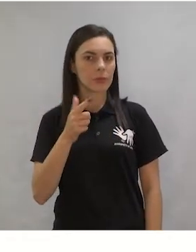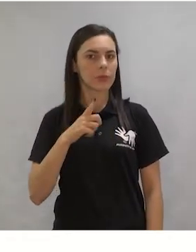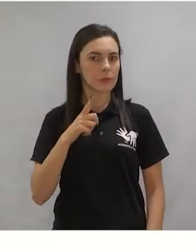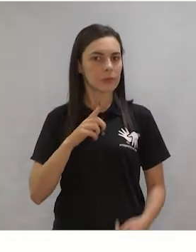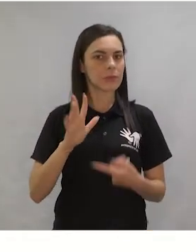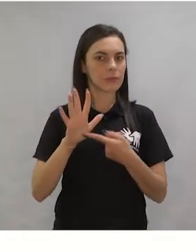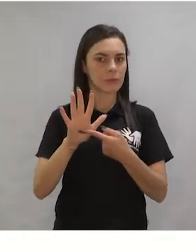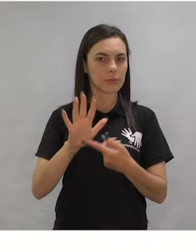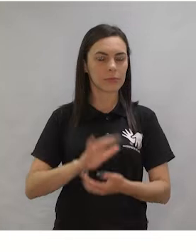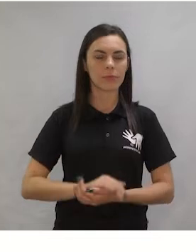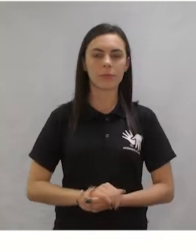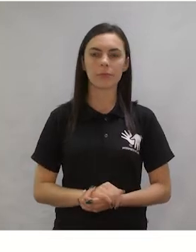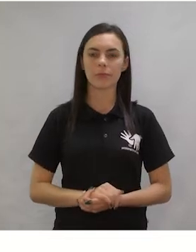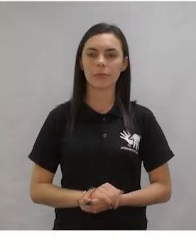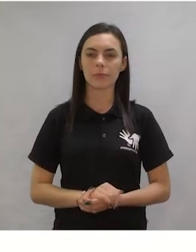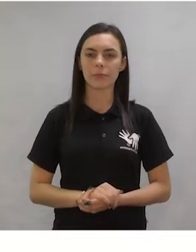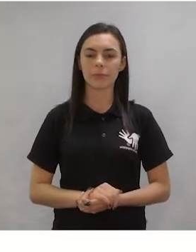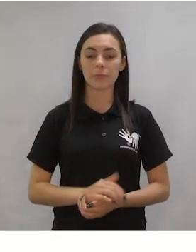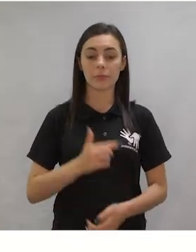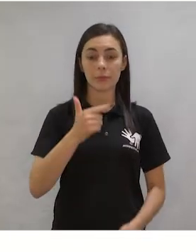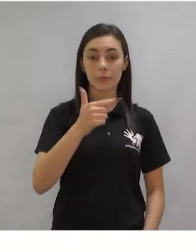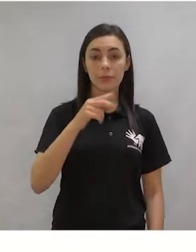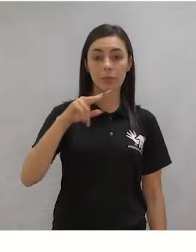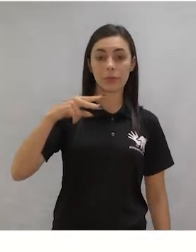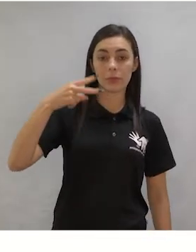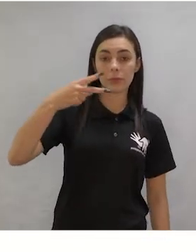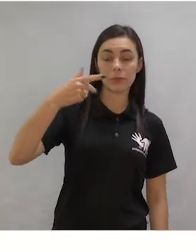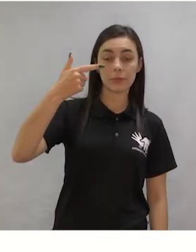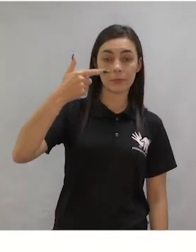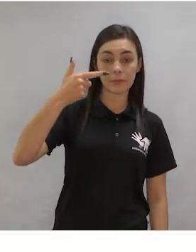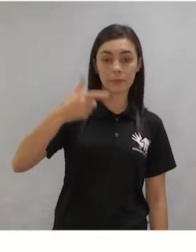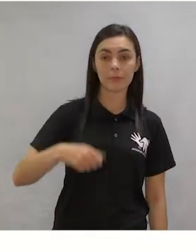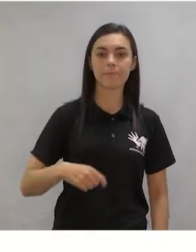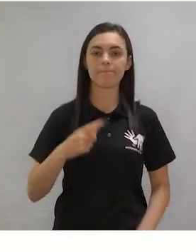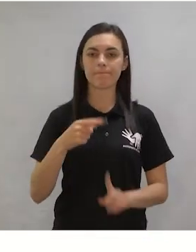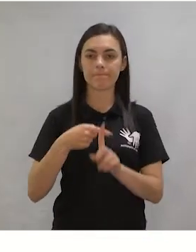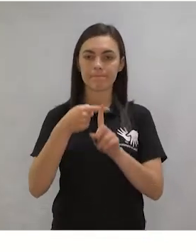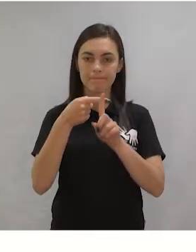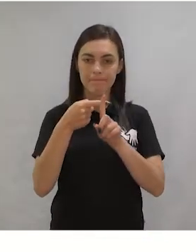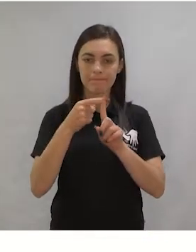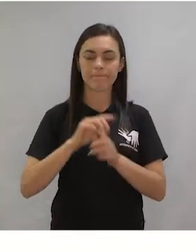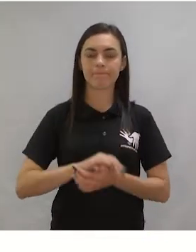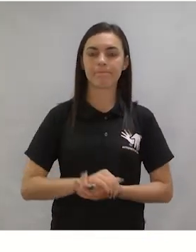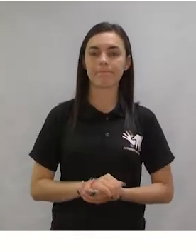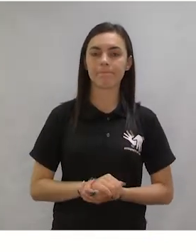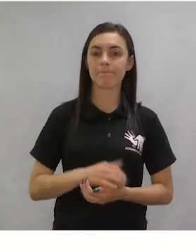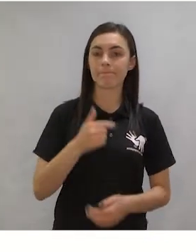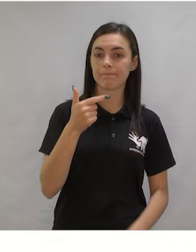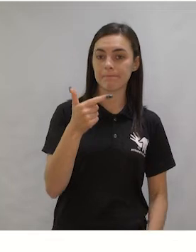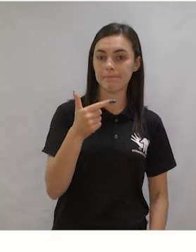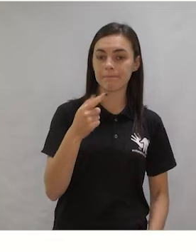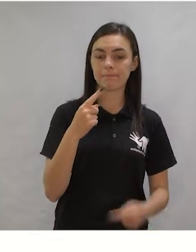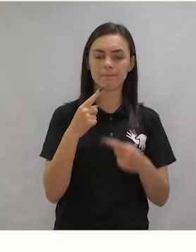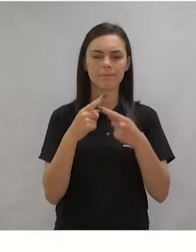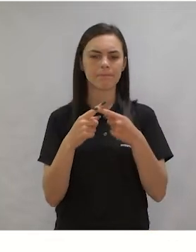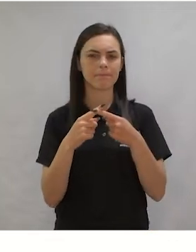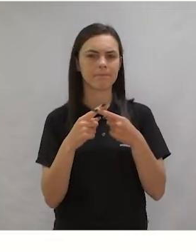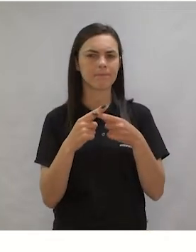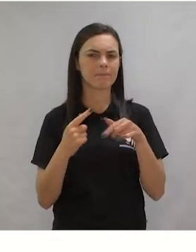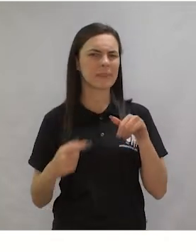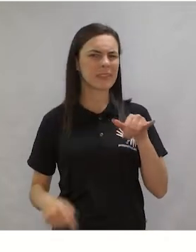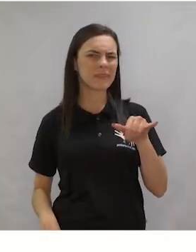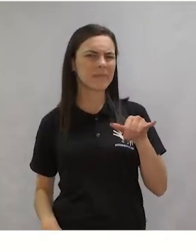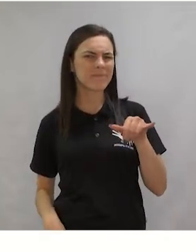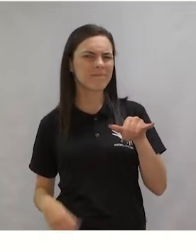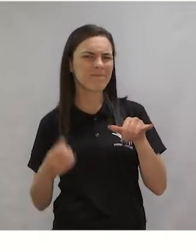Está dado lá no problema. 2 elevado à segunda potência mais 2 vezes... Quanto